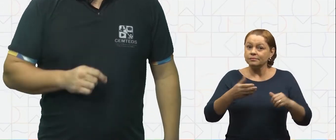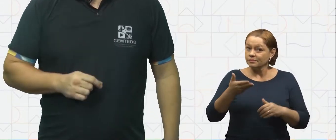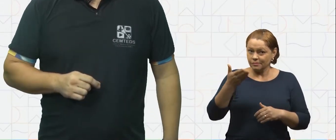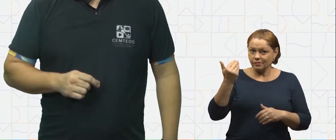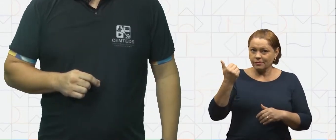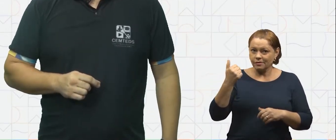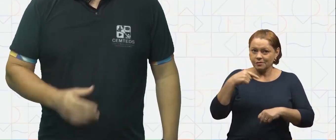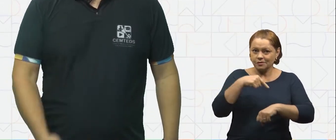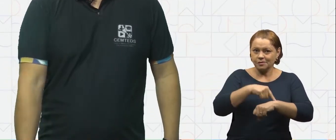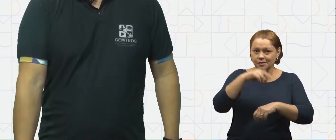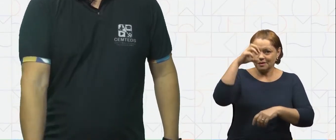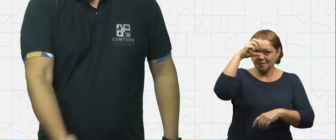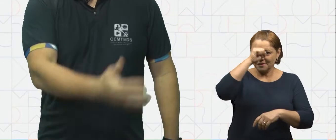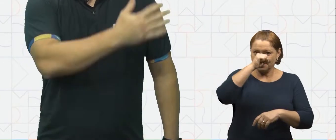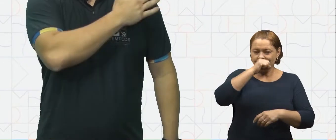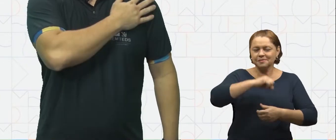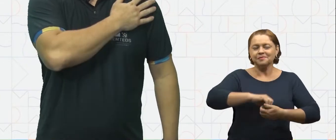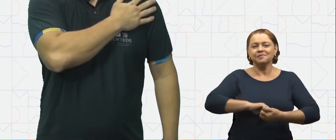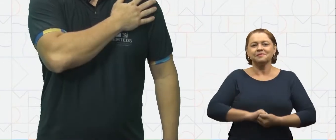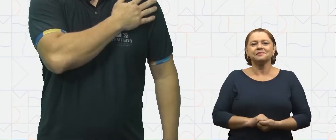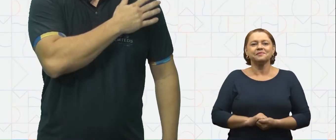vamos lá para a nossa hora de aprender?